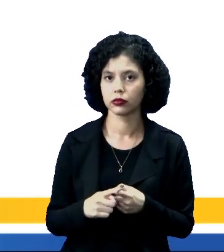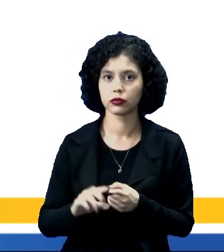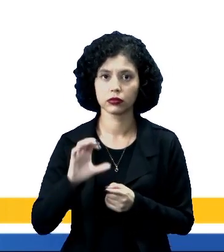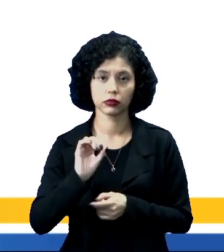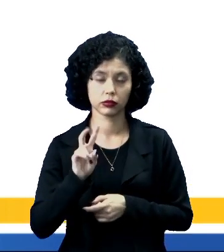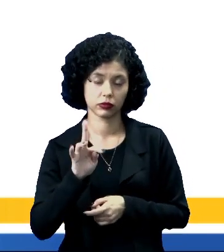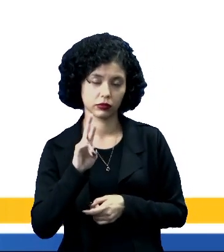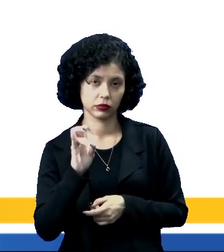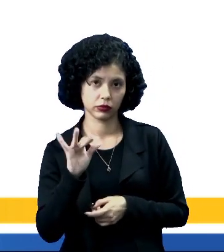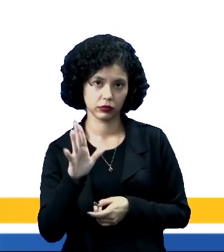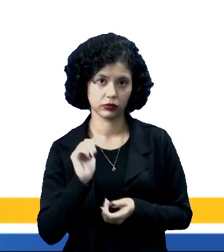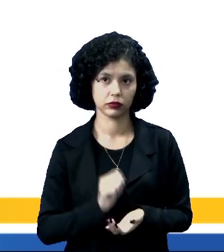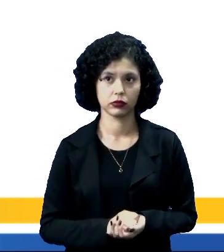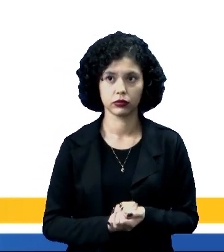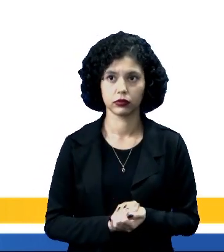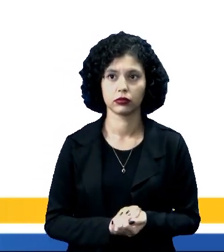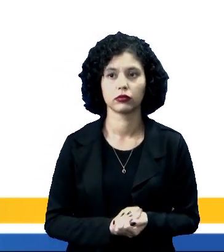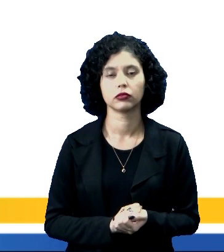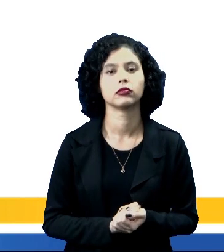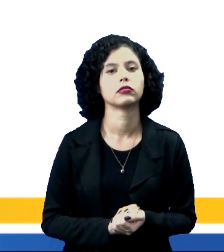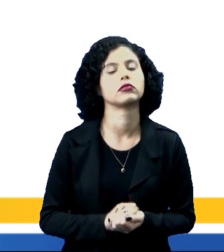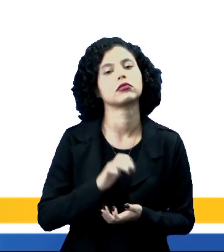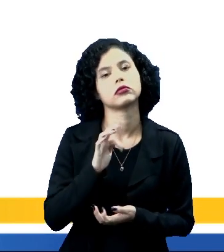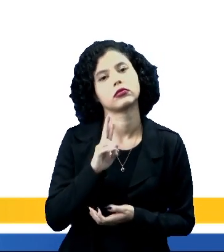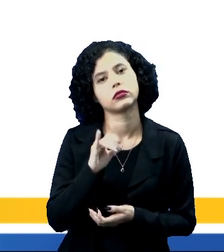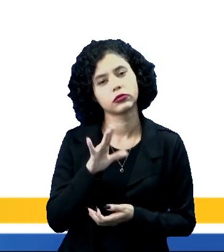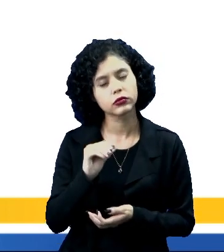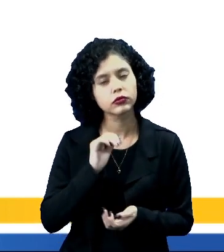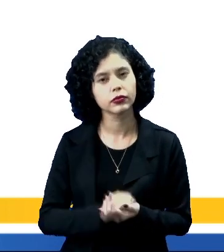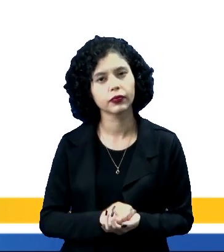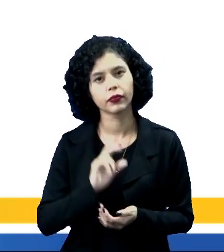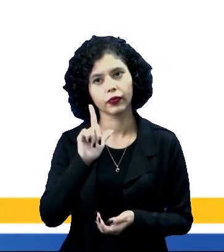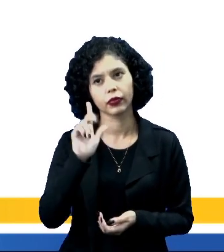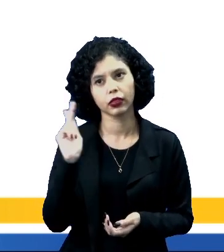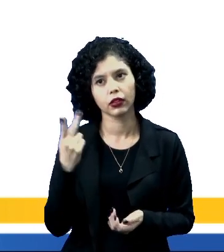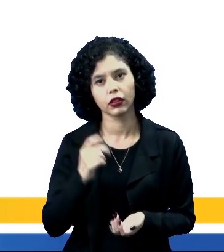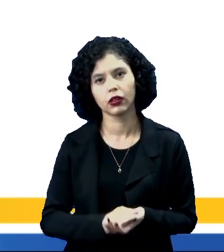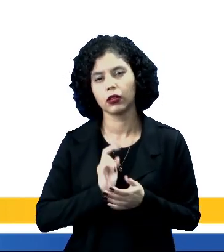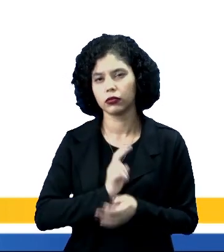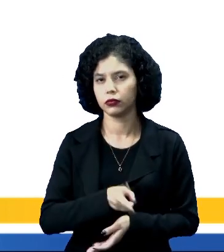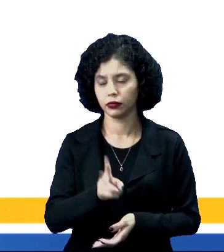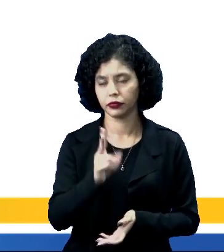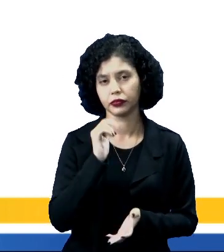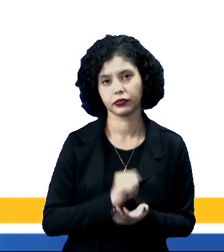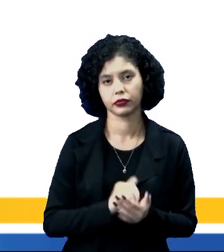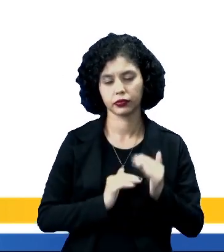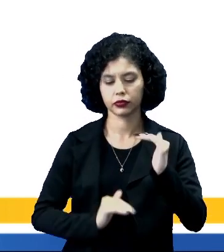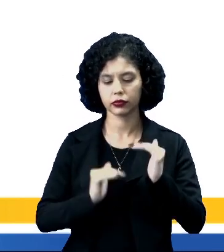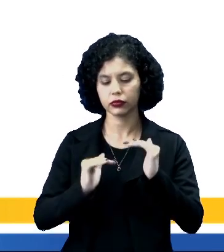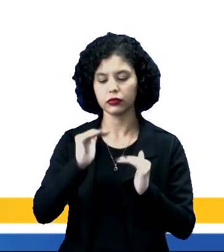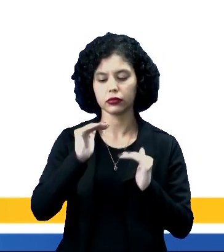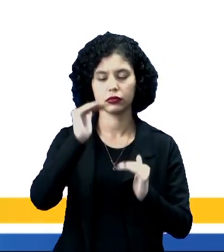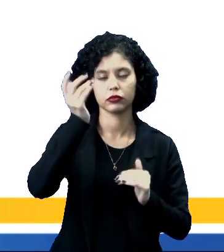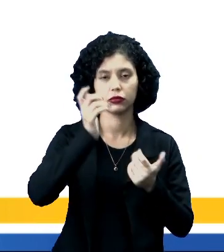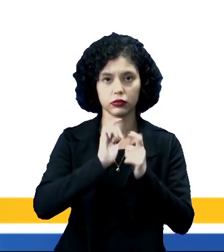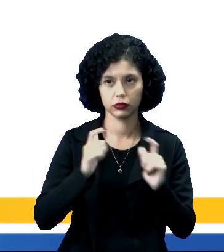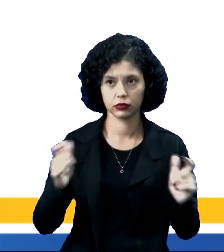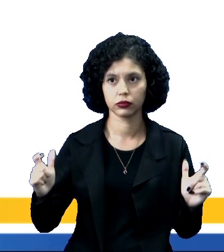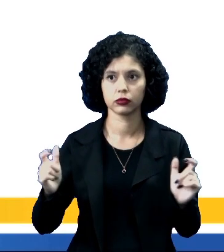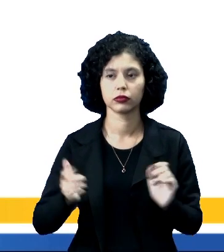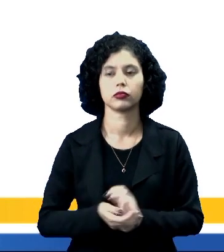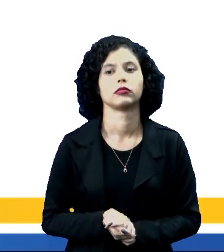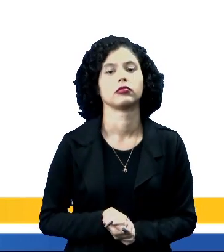ovulatória os níveis de estrogênio e de LH eles vão continuar nessa subida vão continuar aumentando